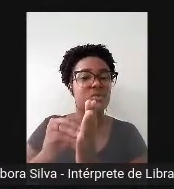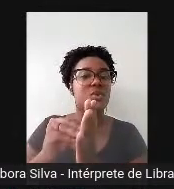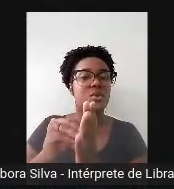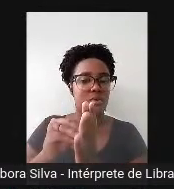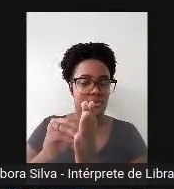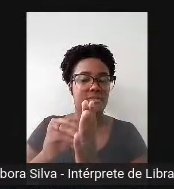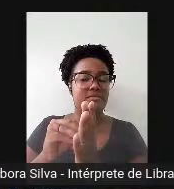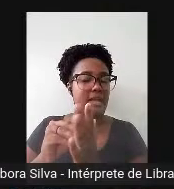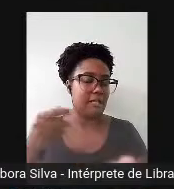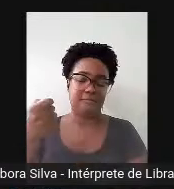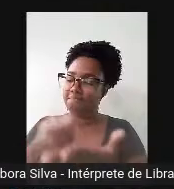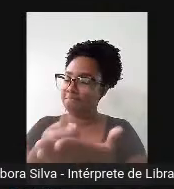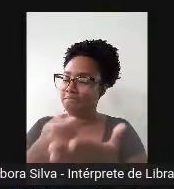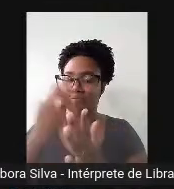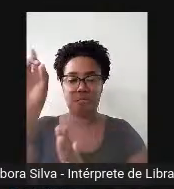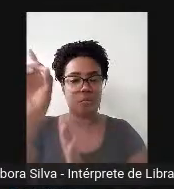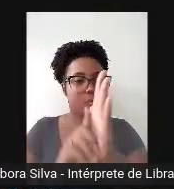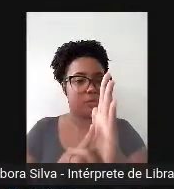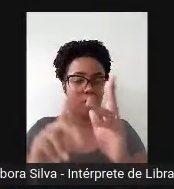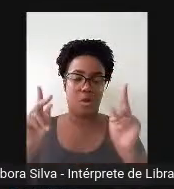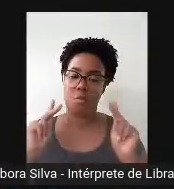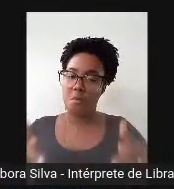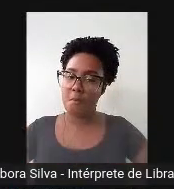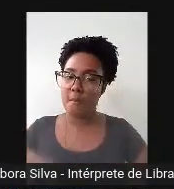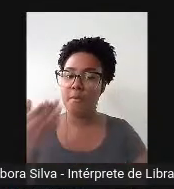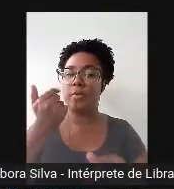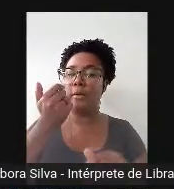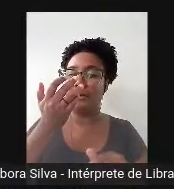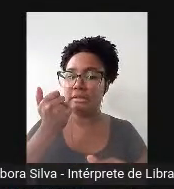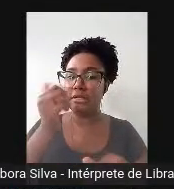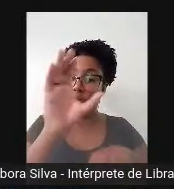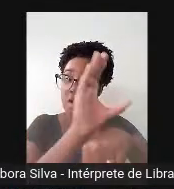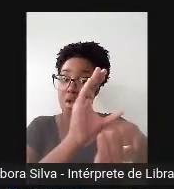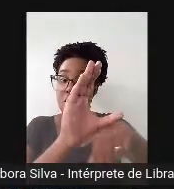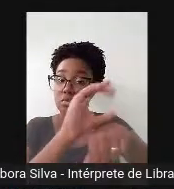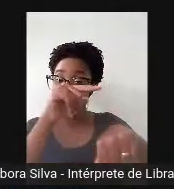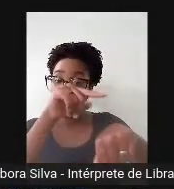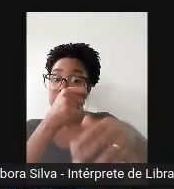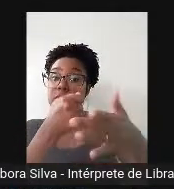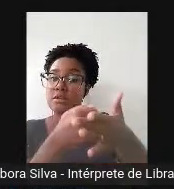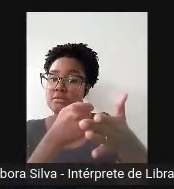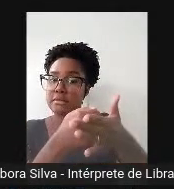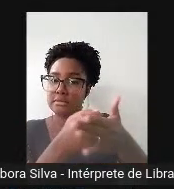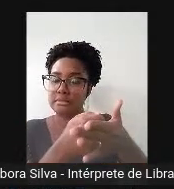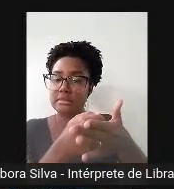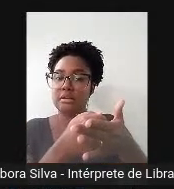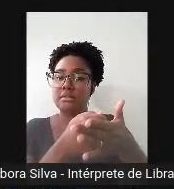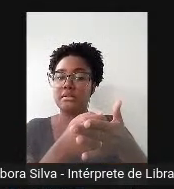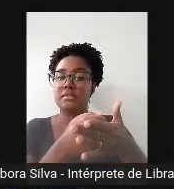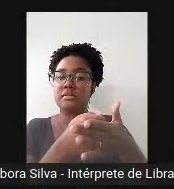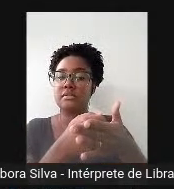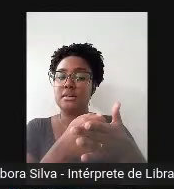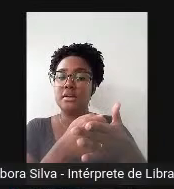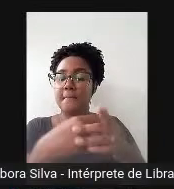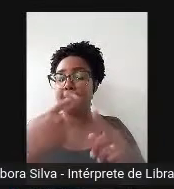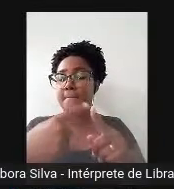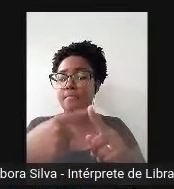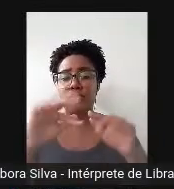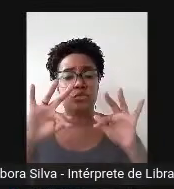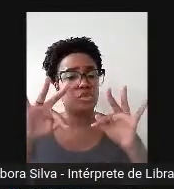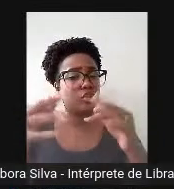direito humano à alimentação que está na Constituição, que diz que todas as crianças que estão na escola têm direito a uma alimentação